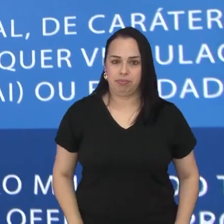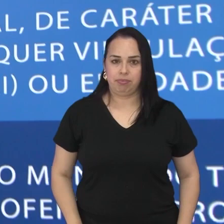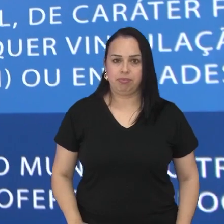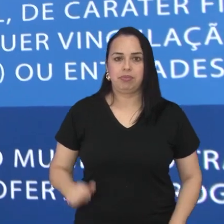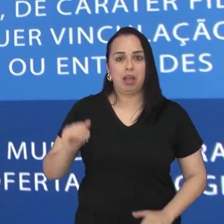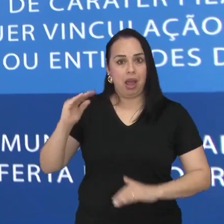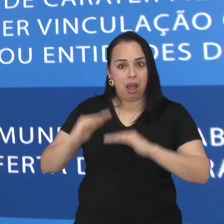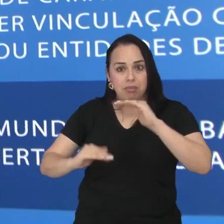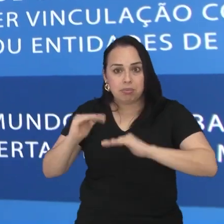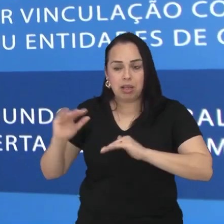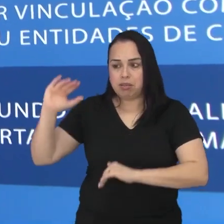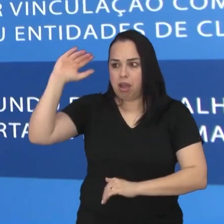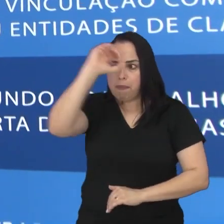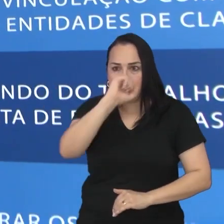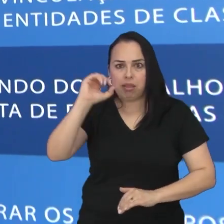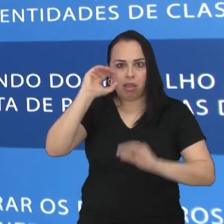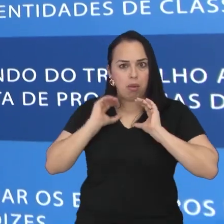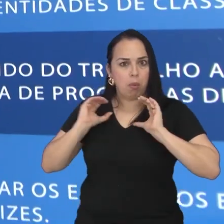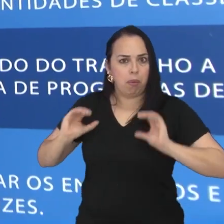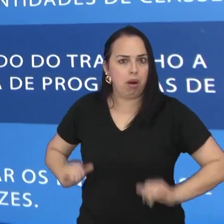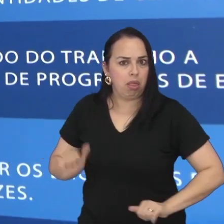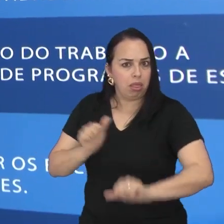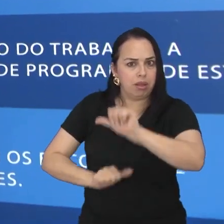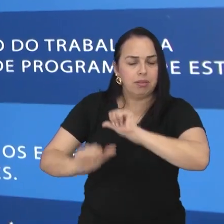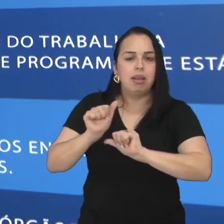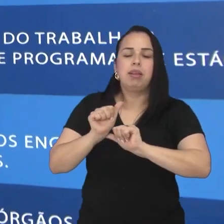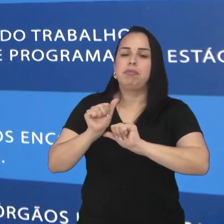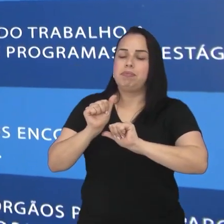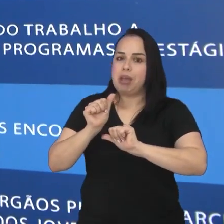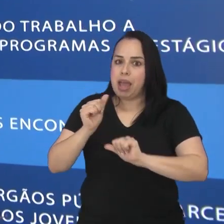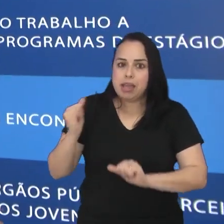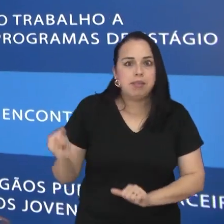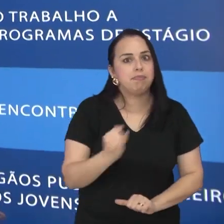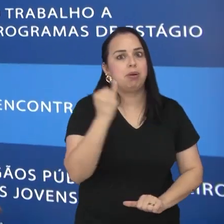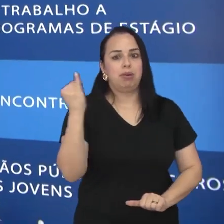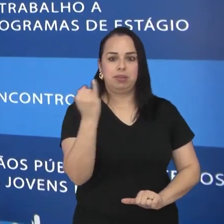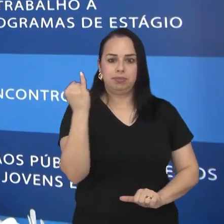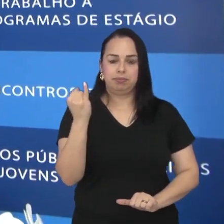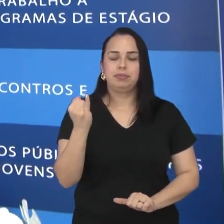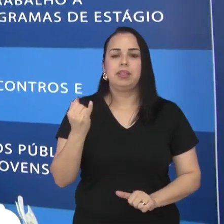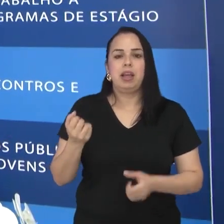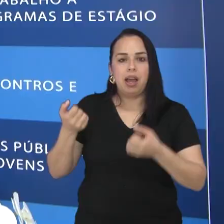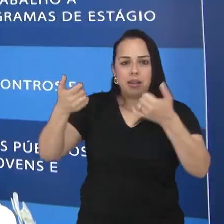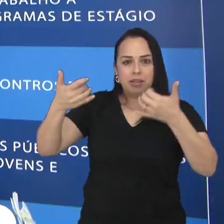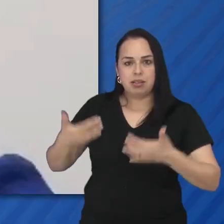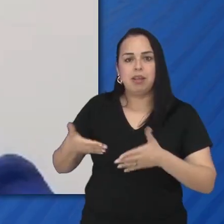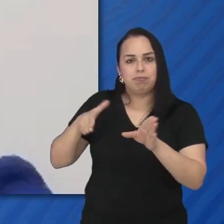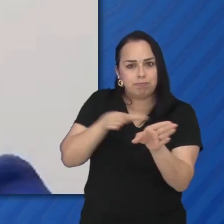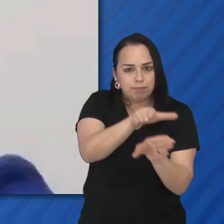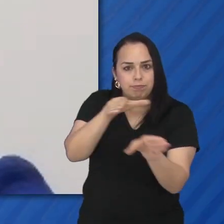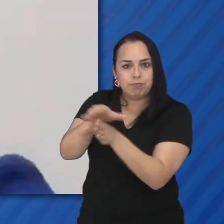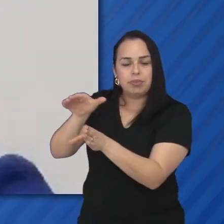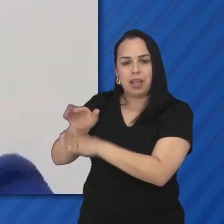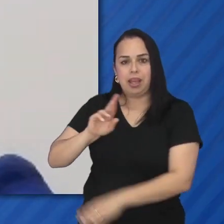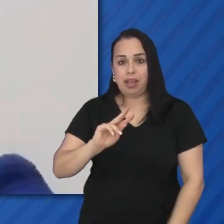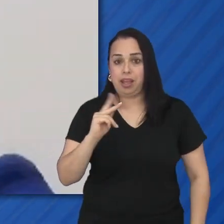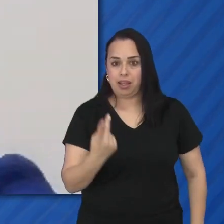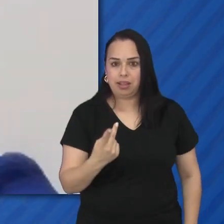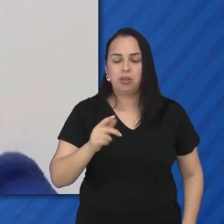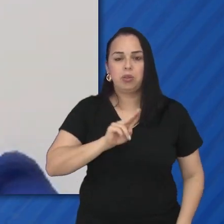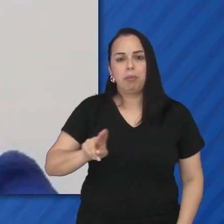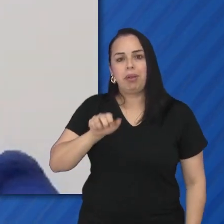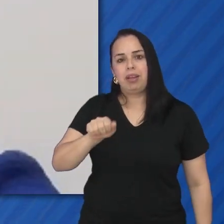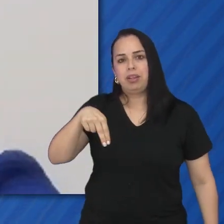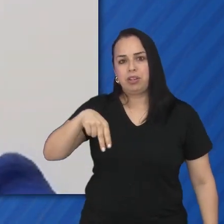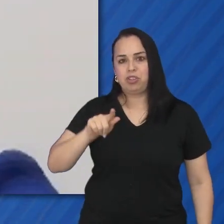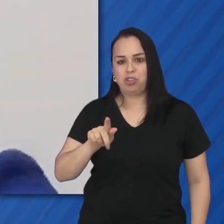vivências e habilidades comportamentais adquiridas nesse tipo de programa faz a diferença em processos seletivos, como explica a consultora de